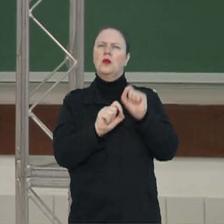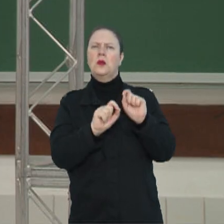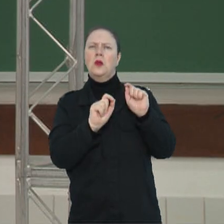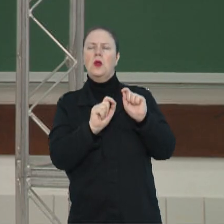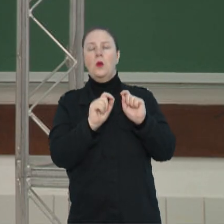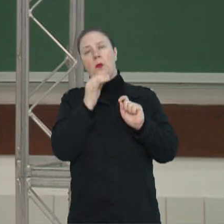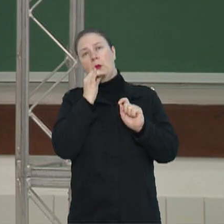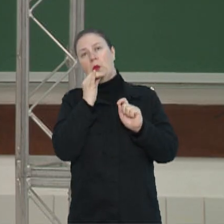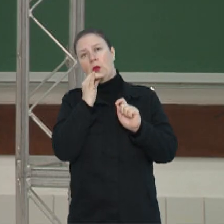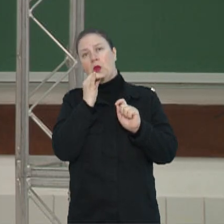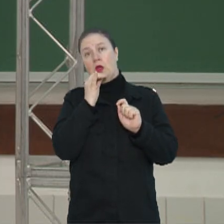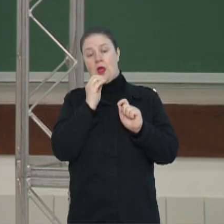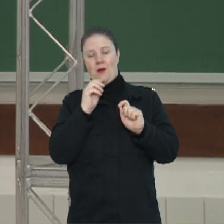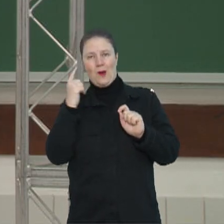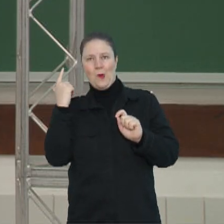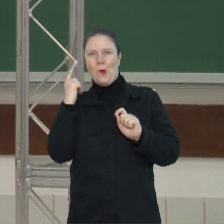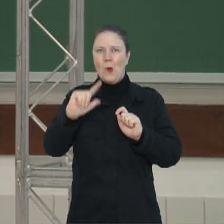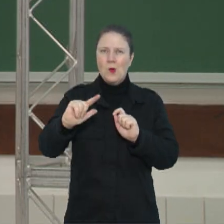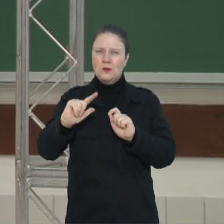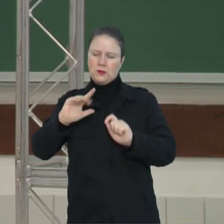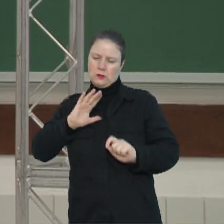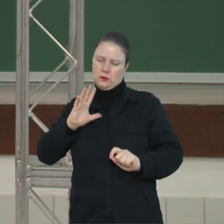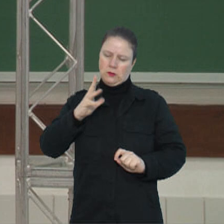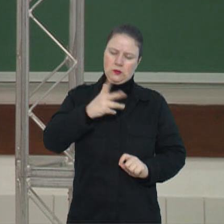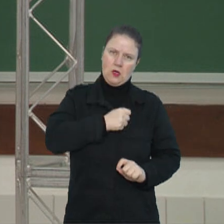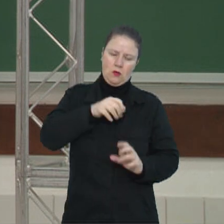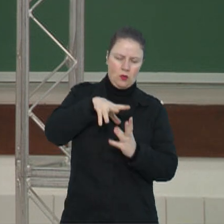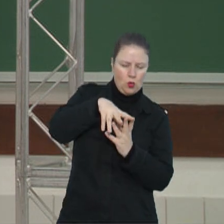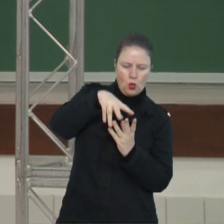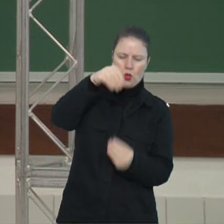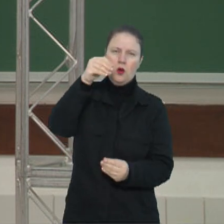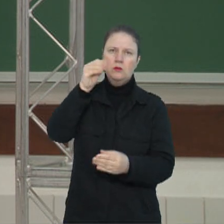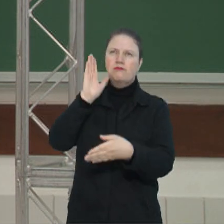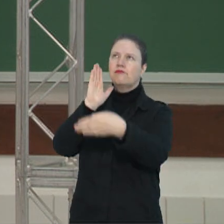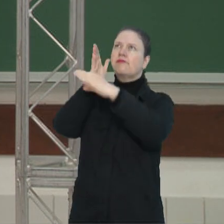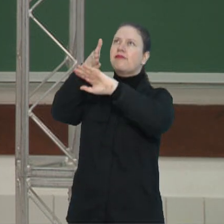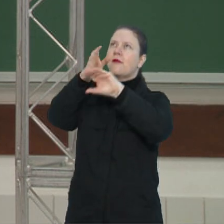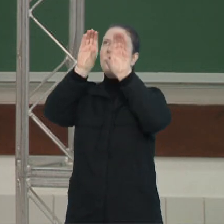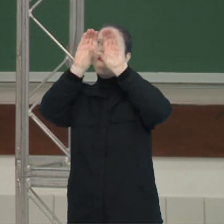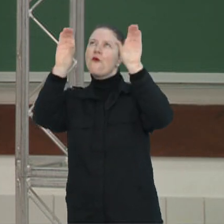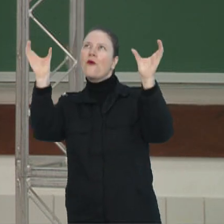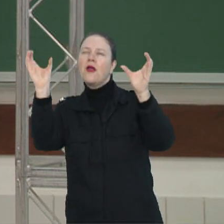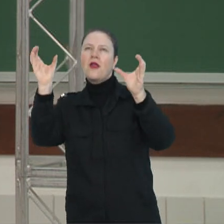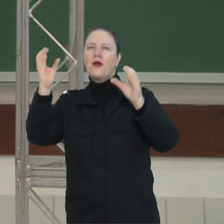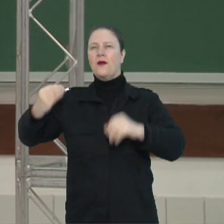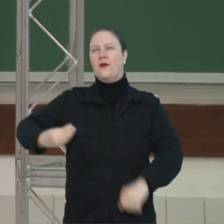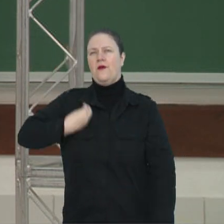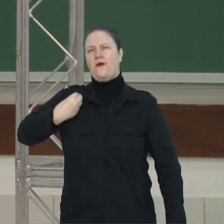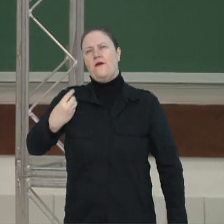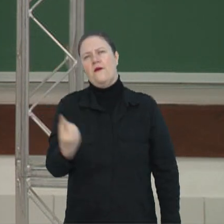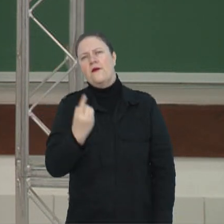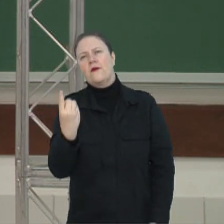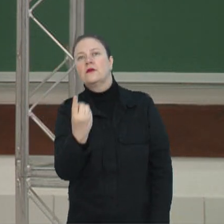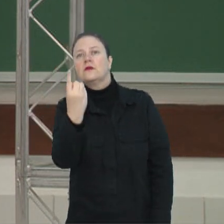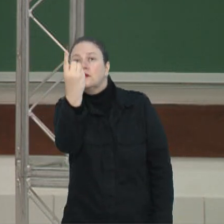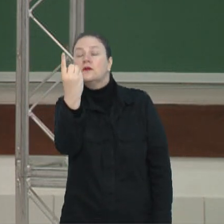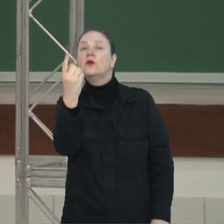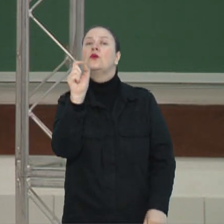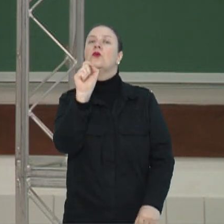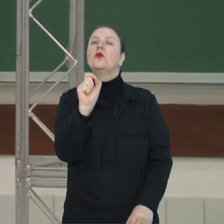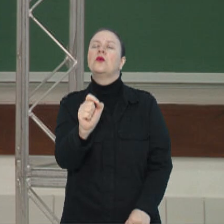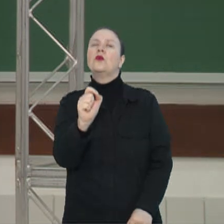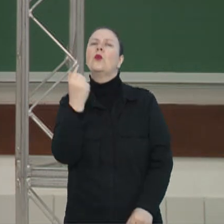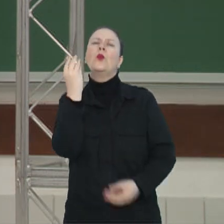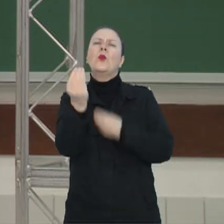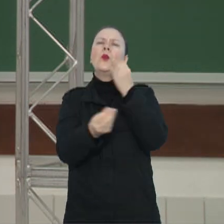agora, para a salvação da alma, né? E o alcance do paraíso na outra vida, né? E ter a vida eterna no paraíso, o